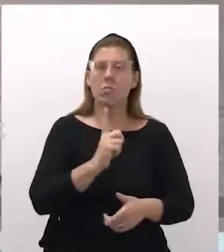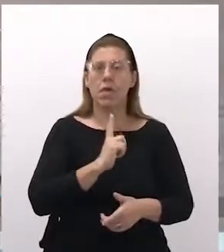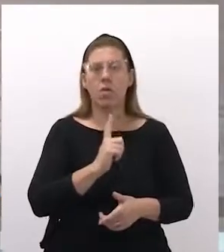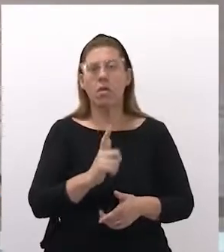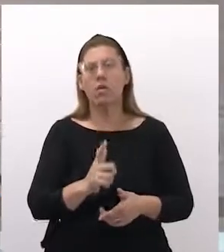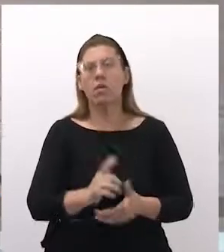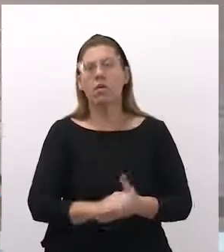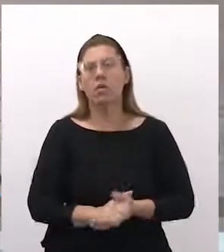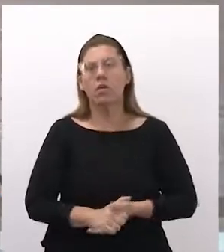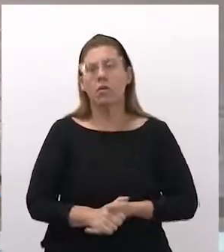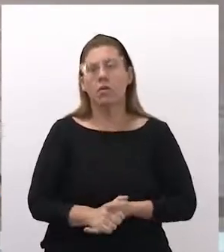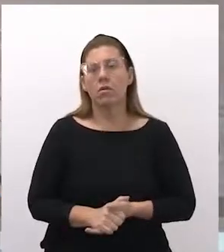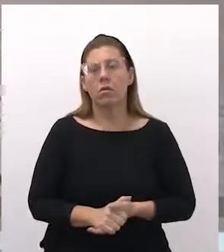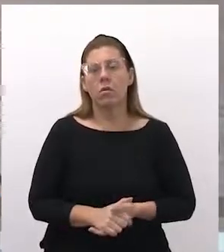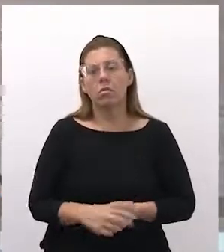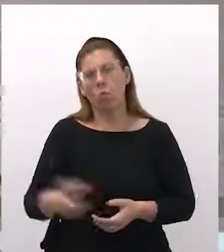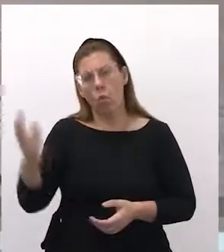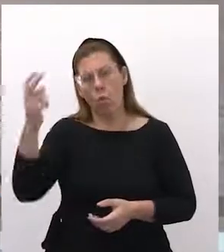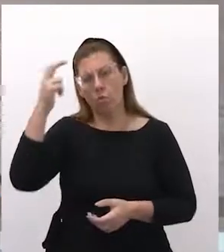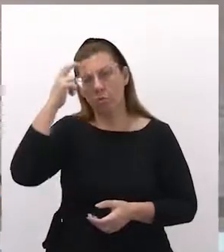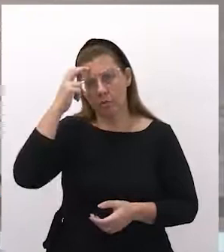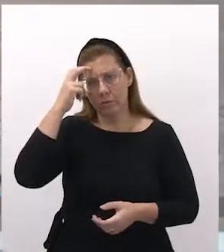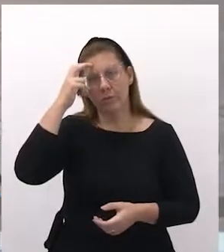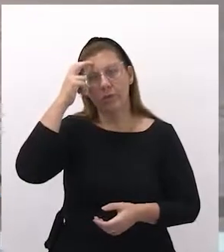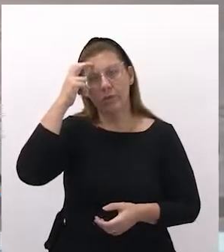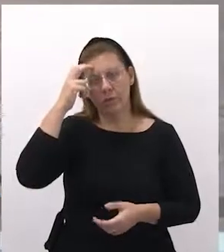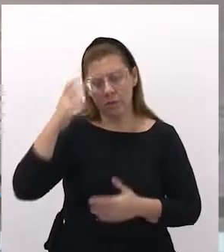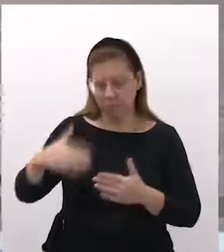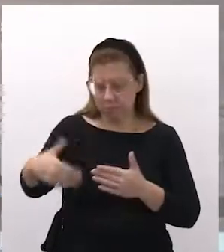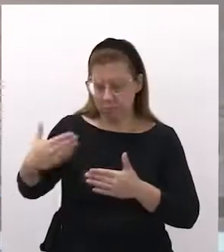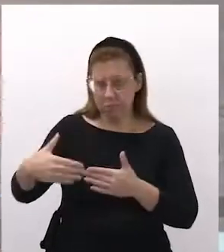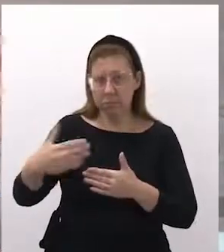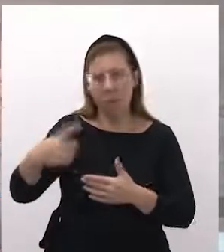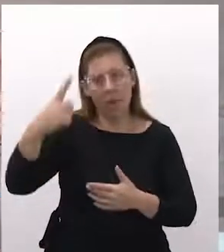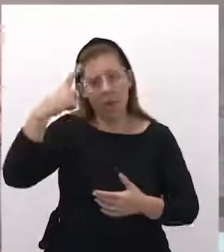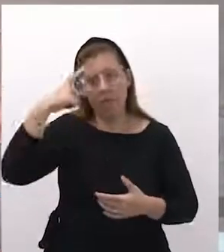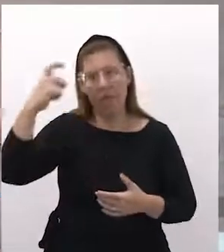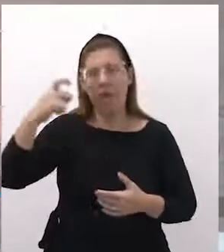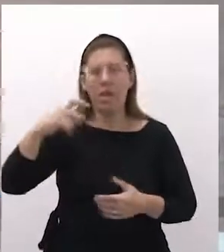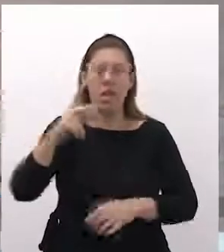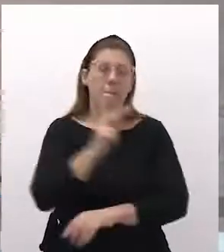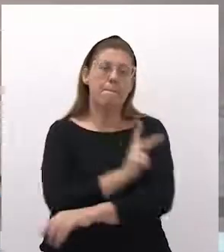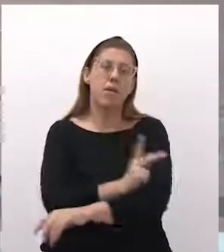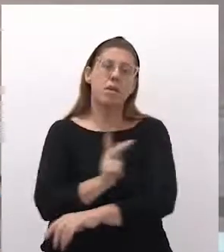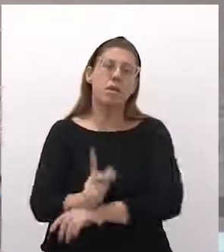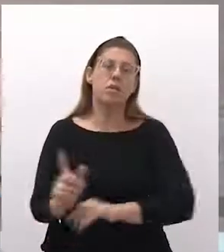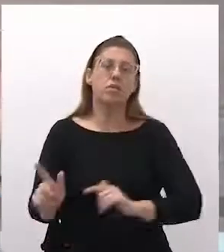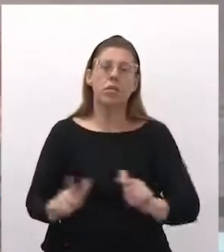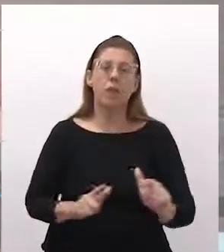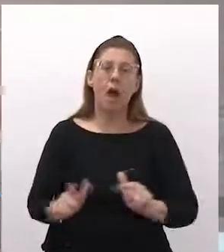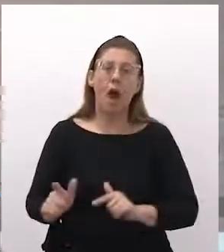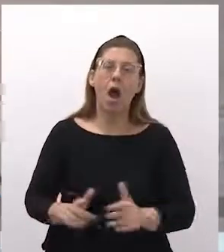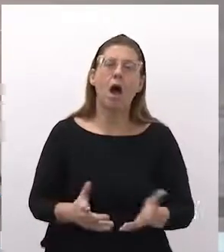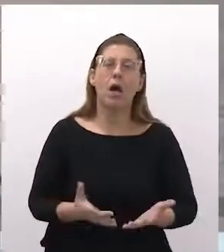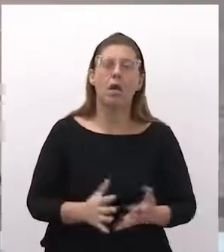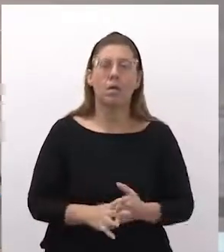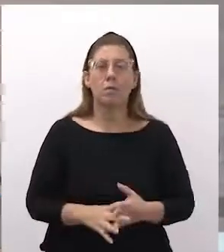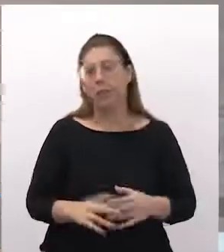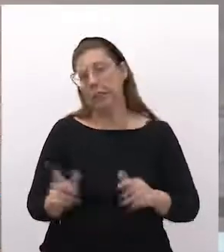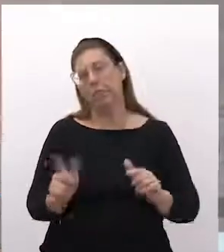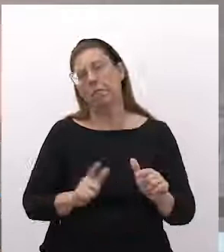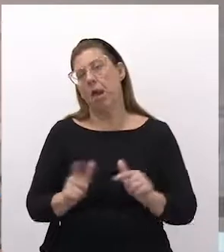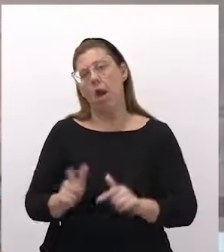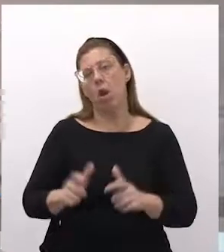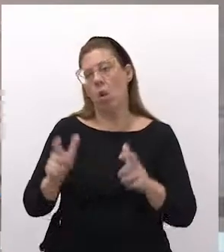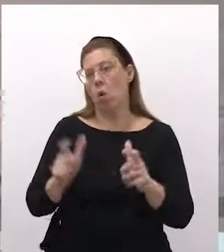porque essa questão cultural, ela passa por essa ideia da pedagogia do trabalho, né? Como se o trabalho fosse aquele lugar